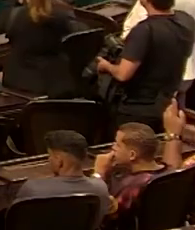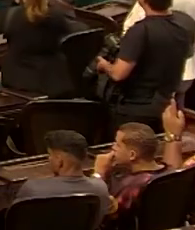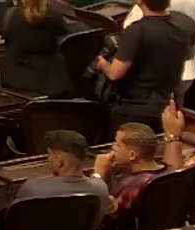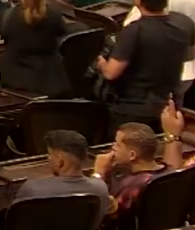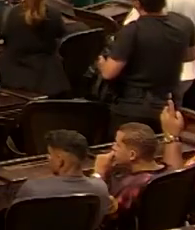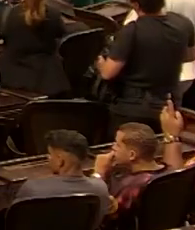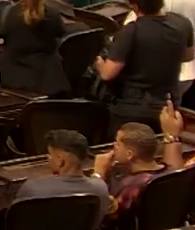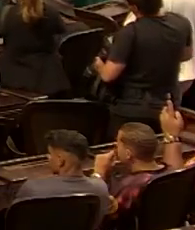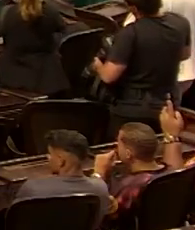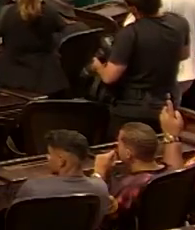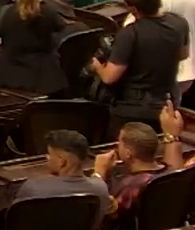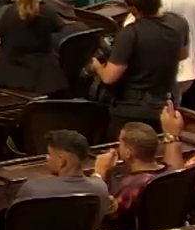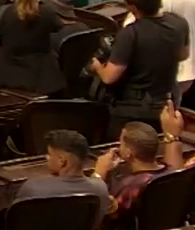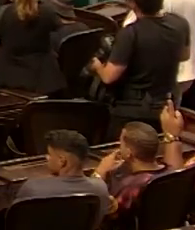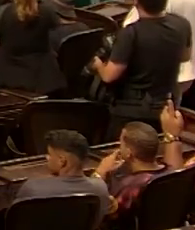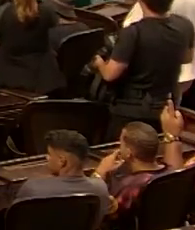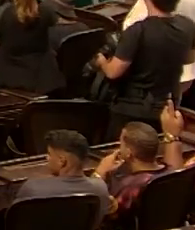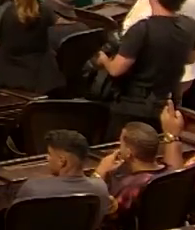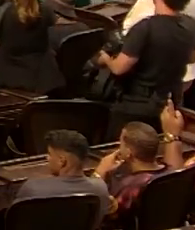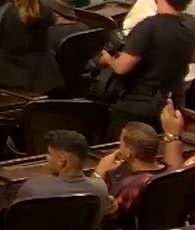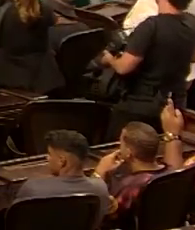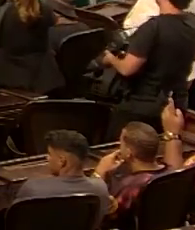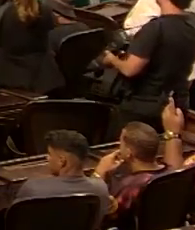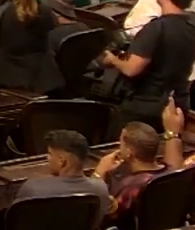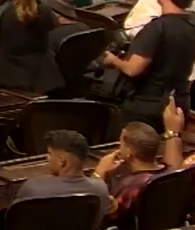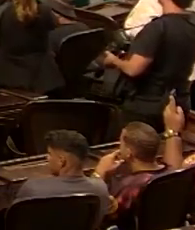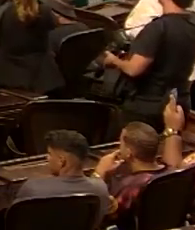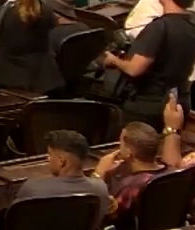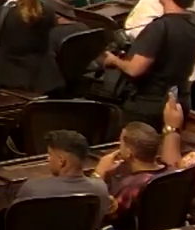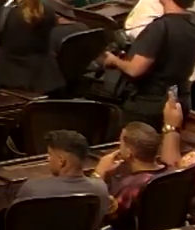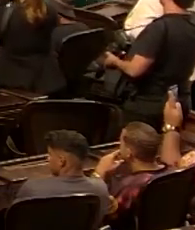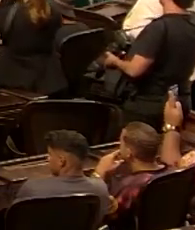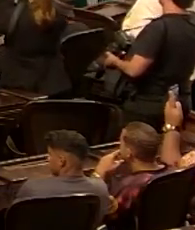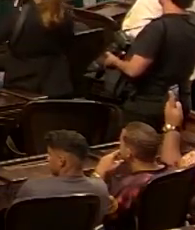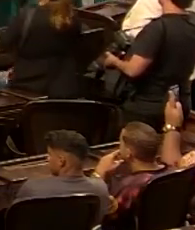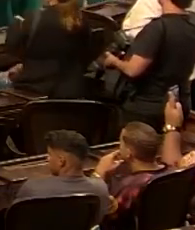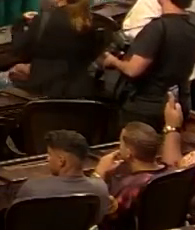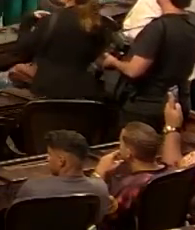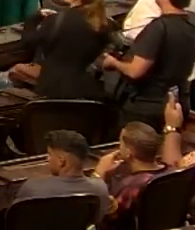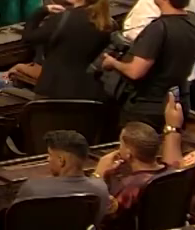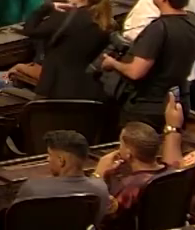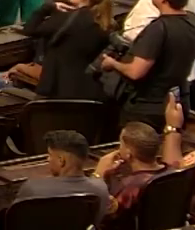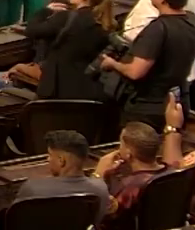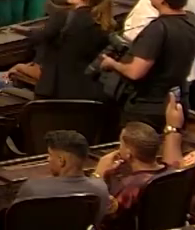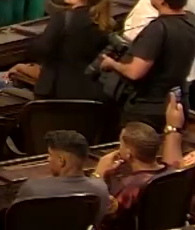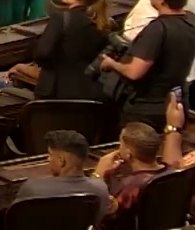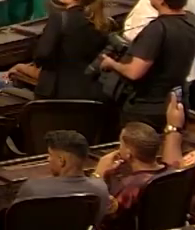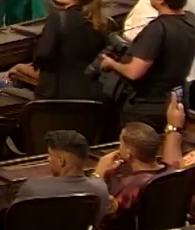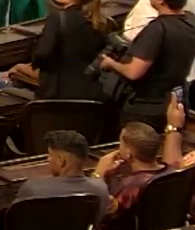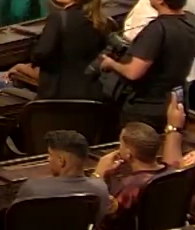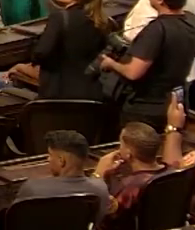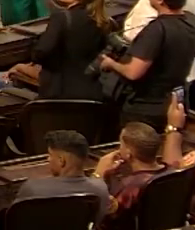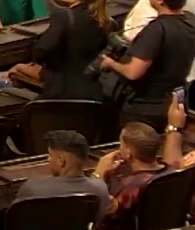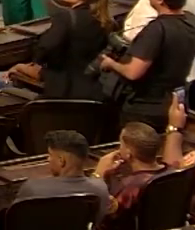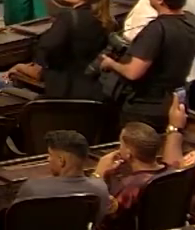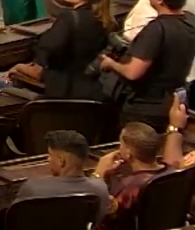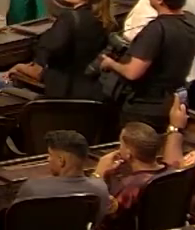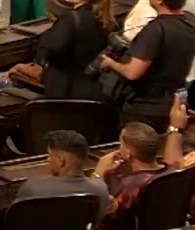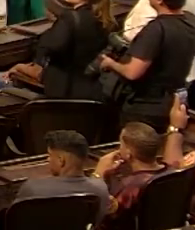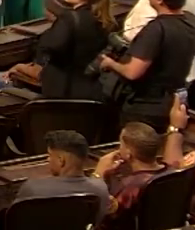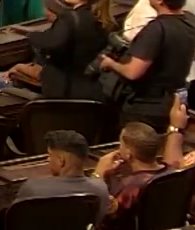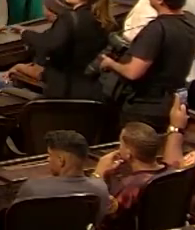manhã, o sol resplandeceu como Edé. Eu, o meu feitiço